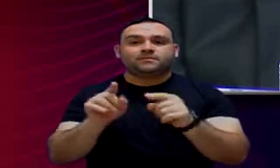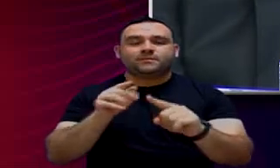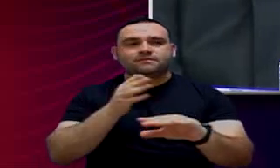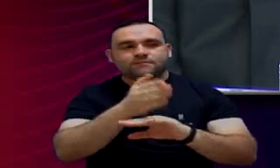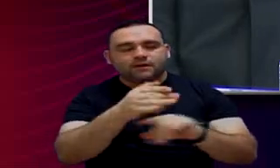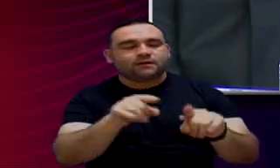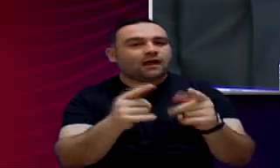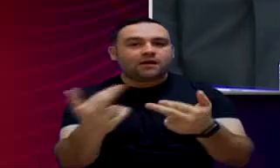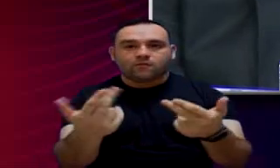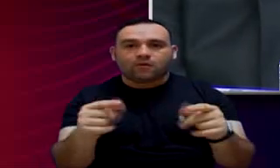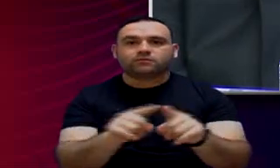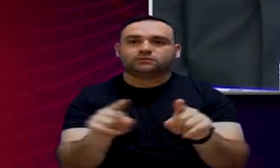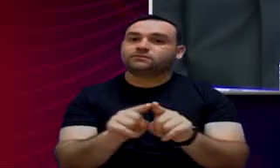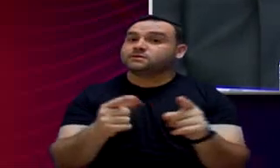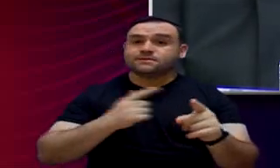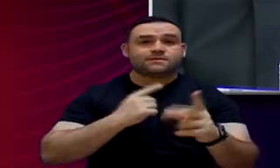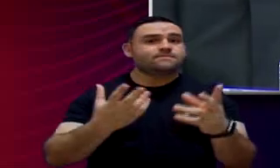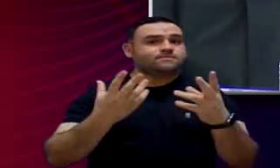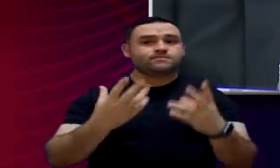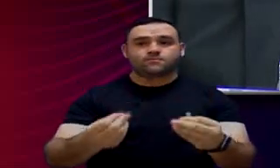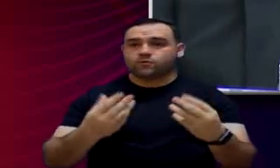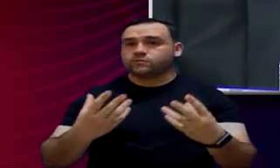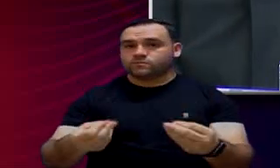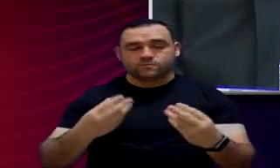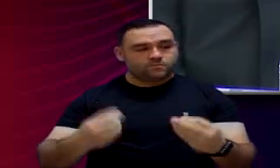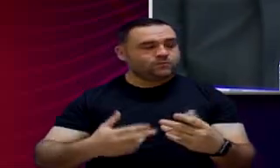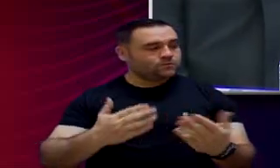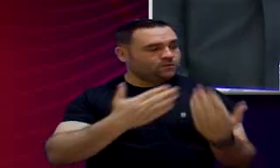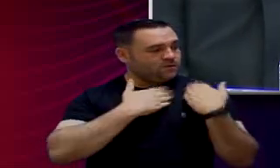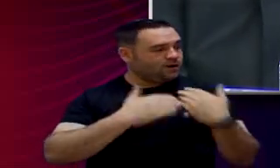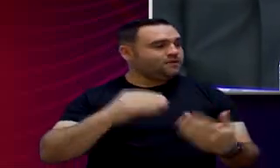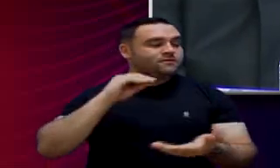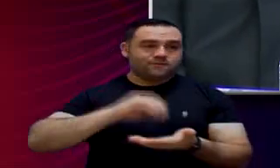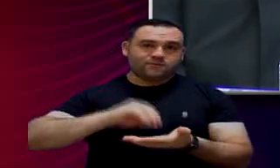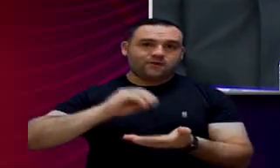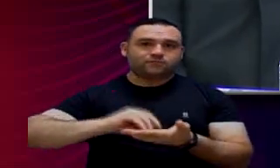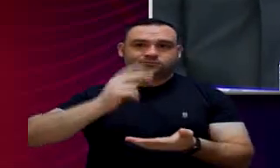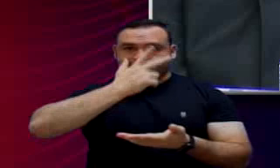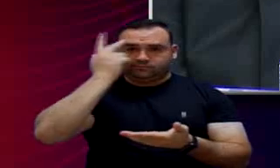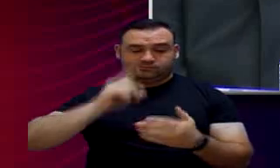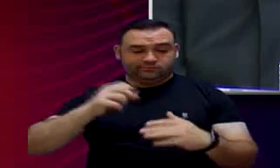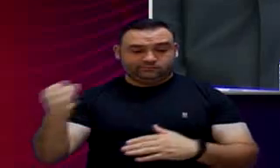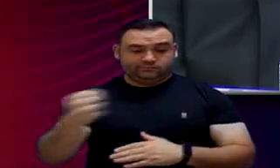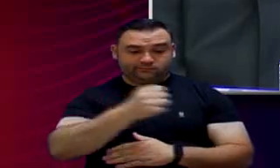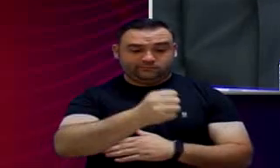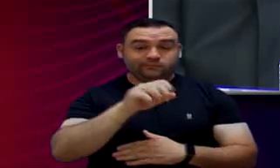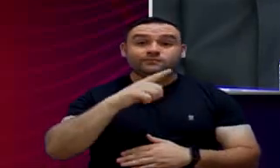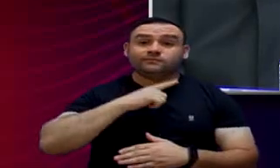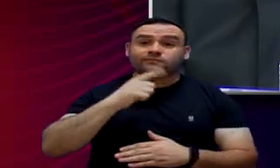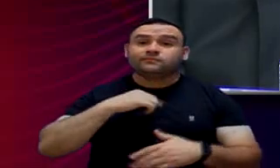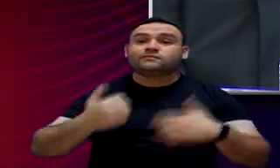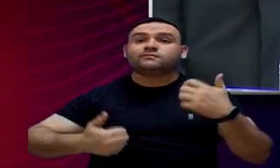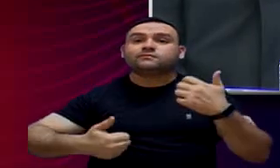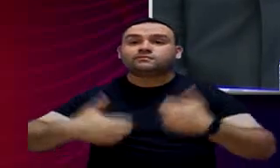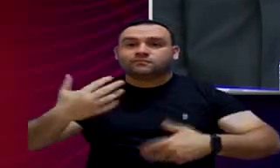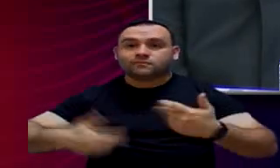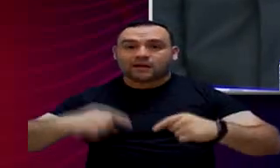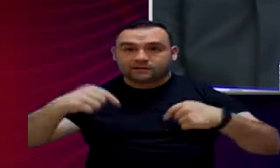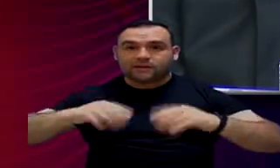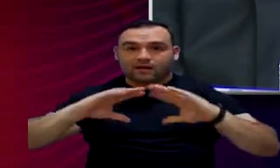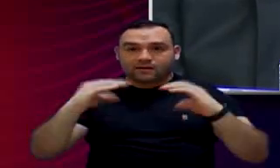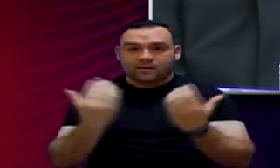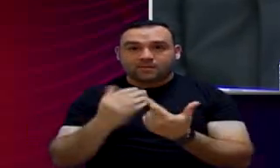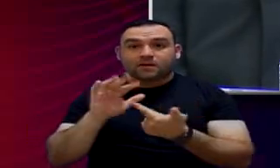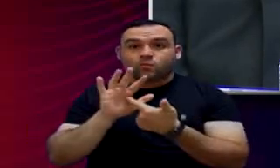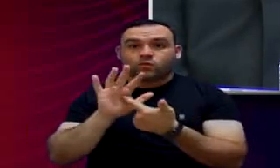é o mesmo ou seja a gente tem muitos cargos que estão para serem preenchidos mas quando a gente vem trazer essa discussão para cá e